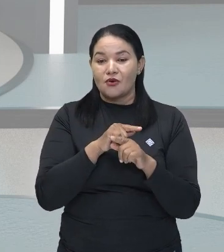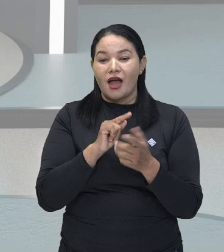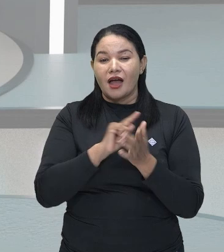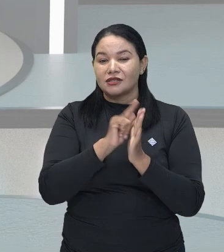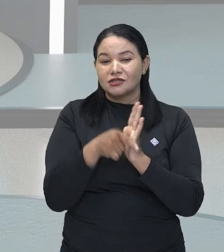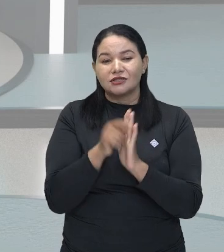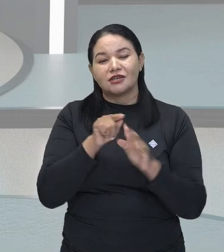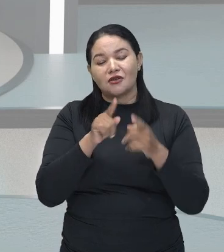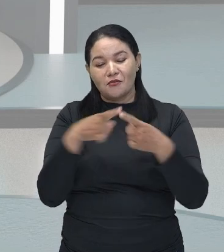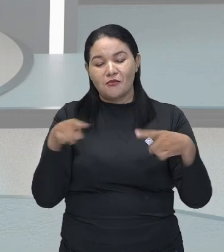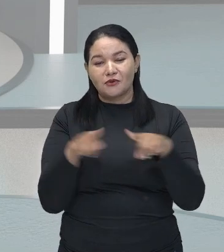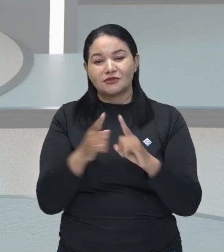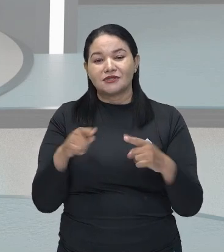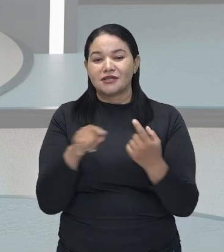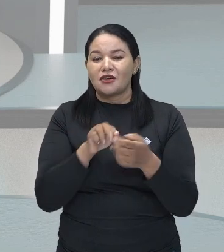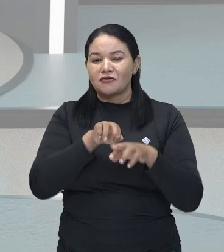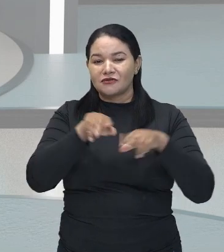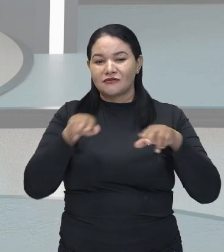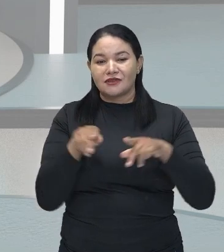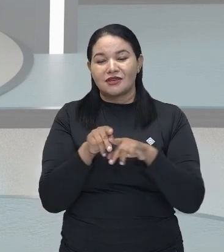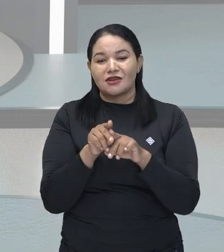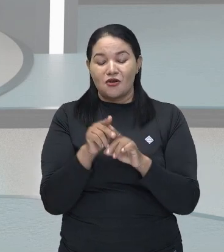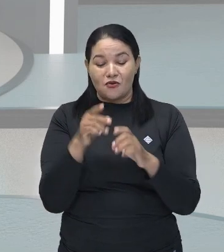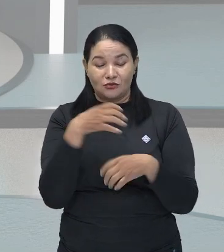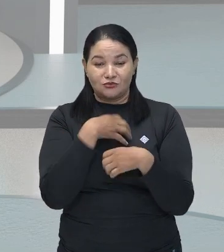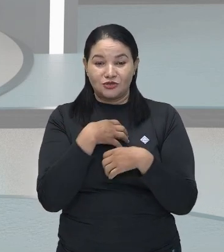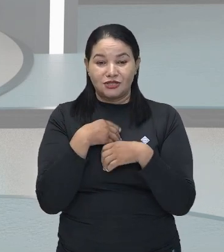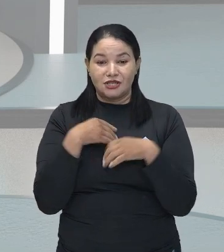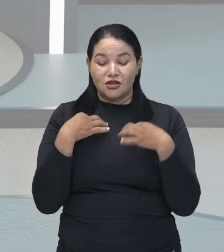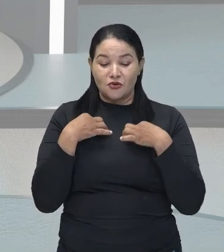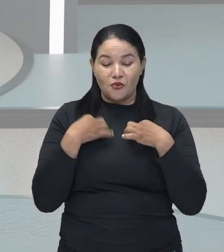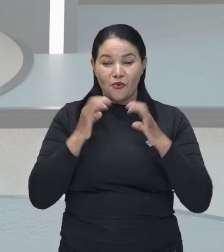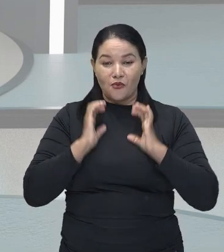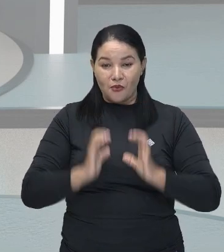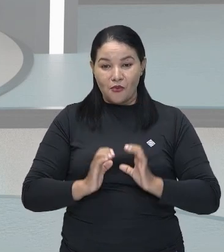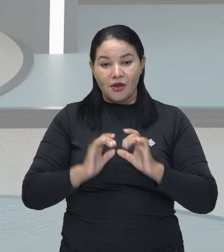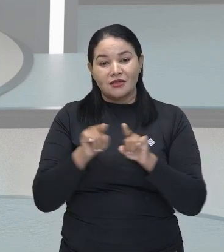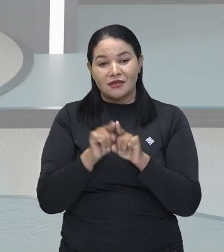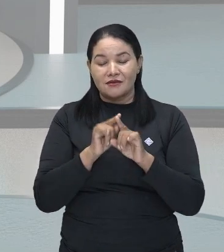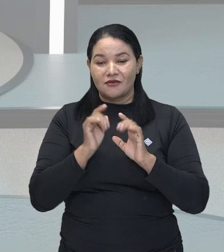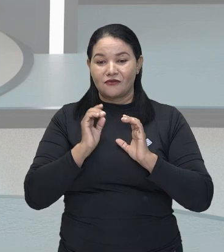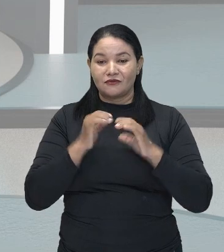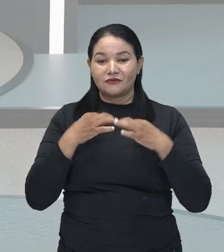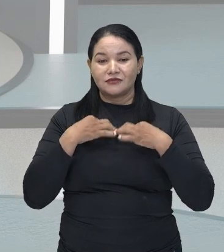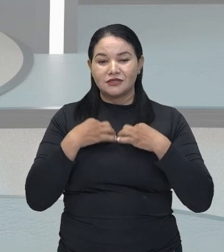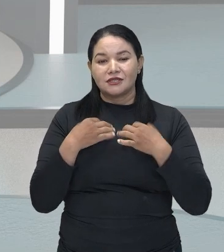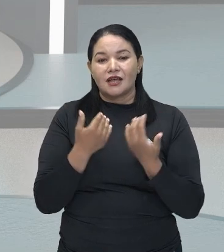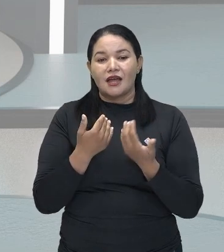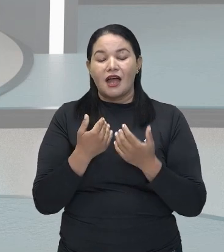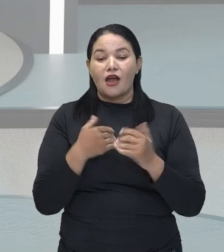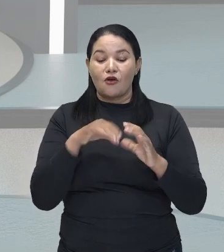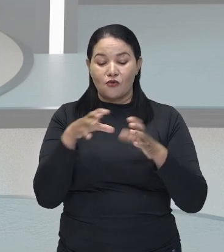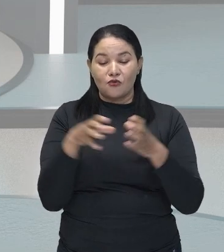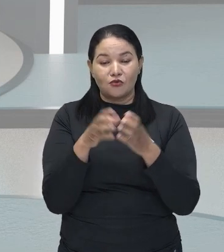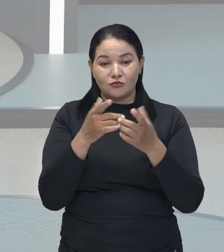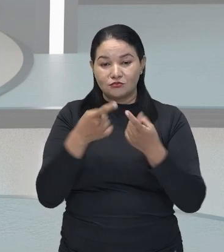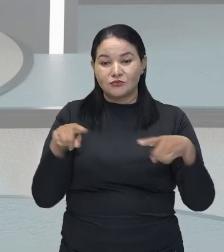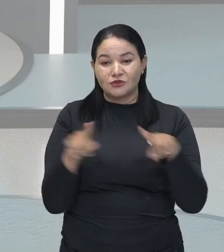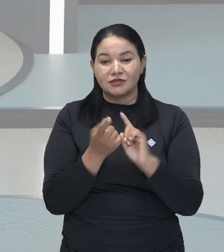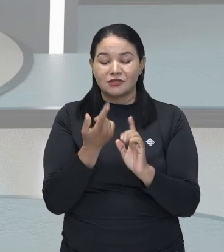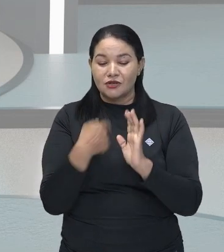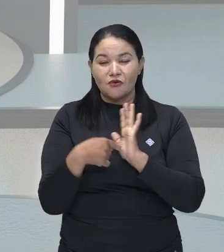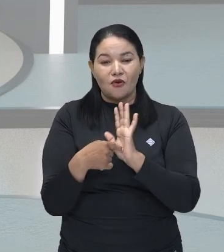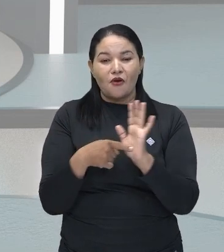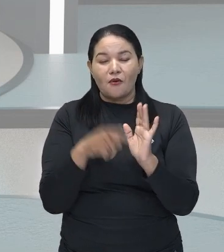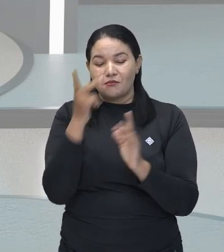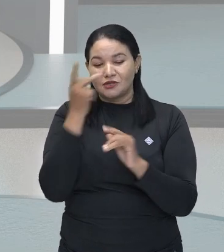em um modo de comportamento, um modo de vestir. A Jovem Guarda, ela modificou o comportamento